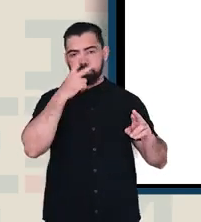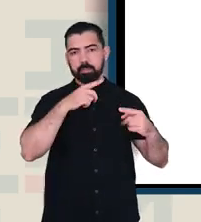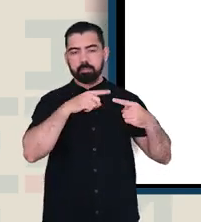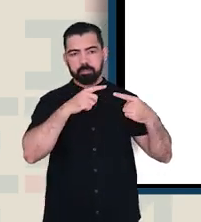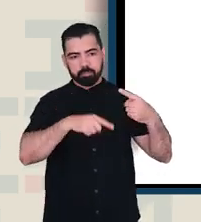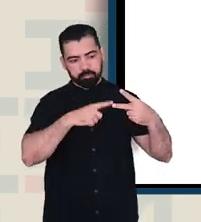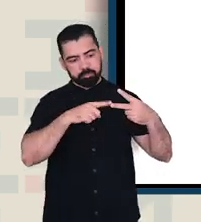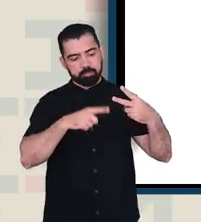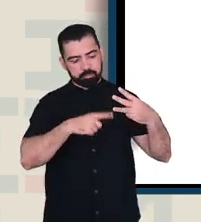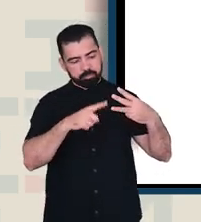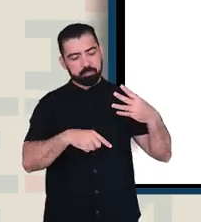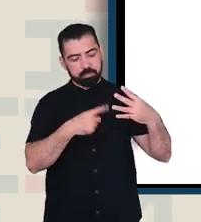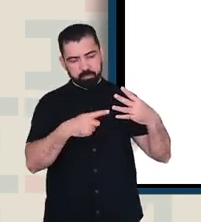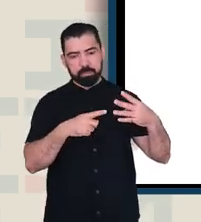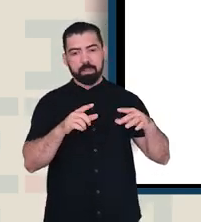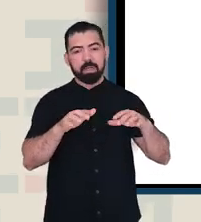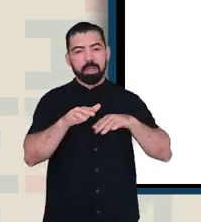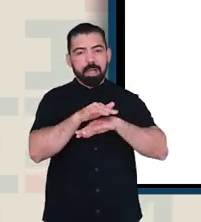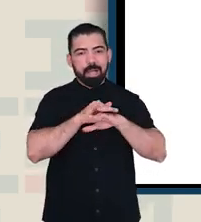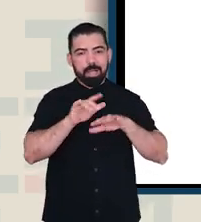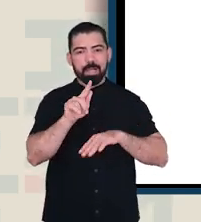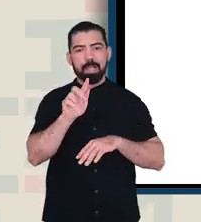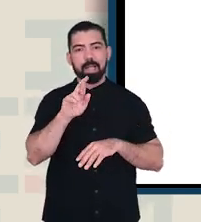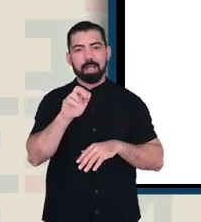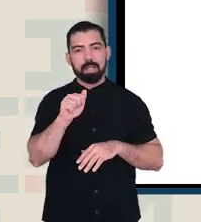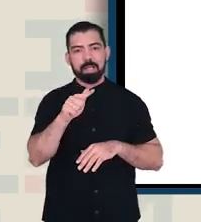repetição de muitos pequenos grãos,